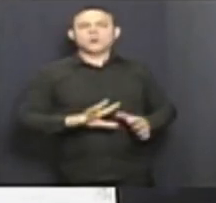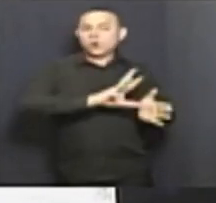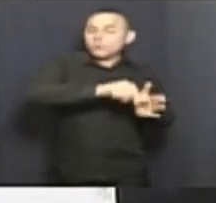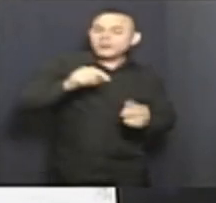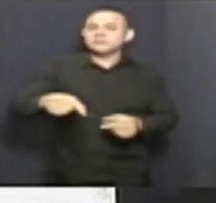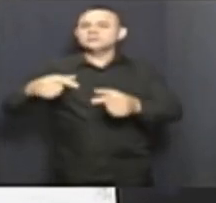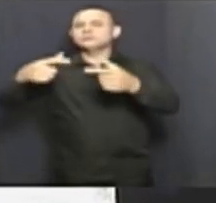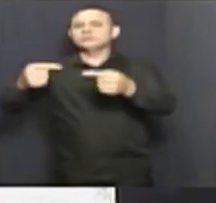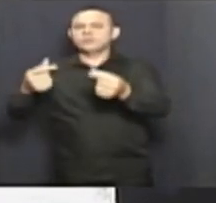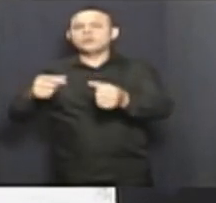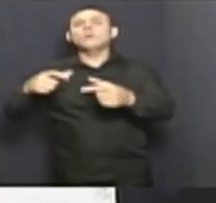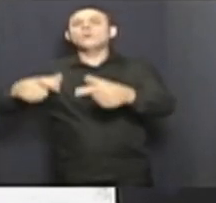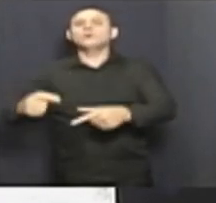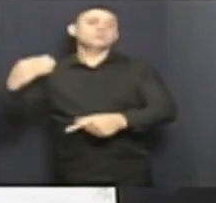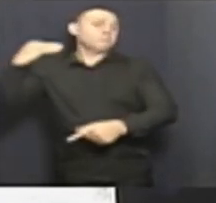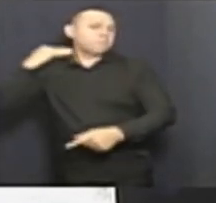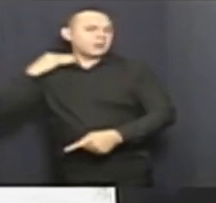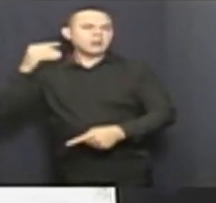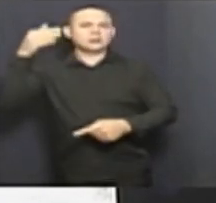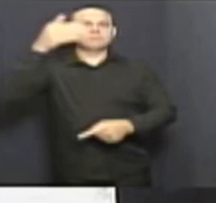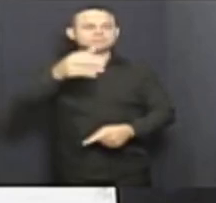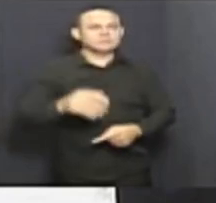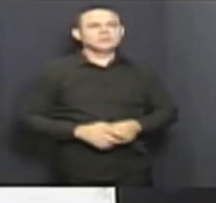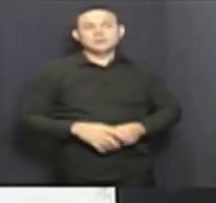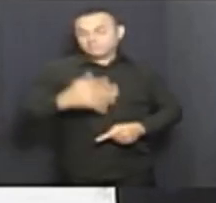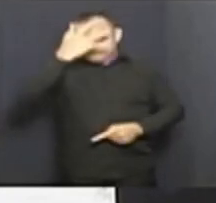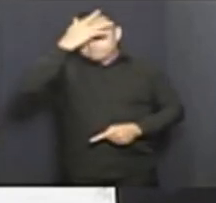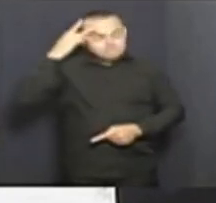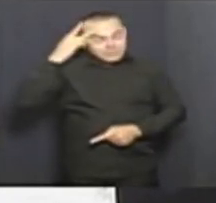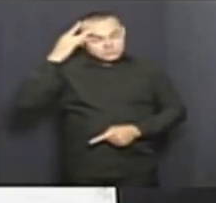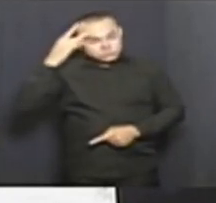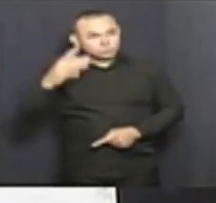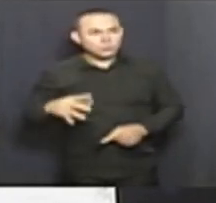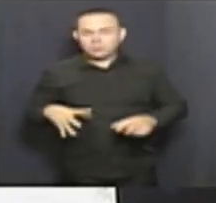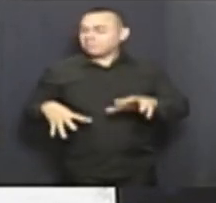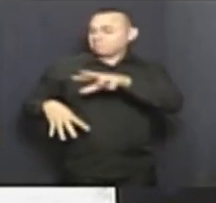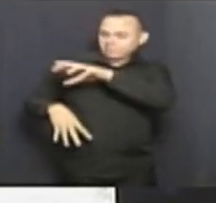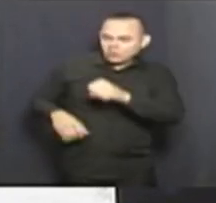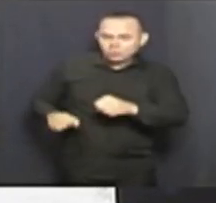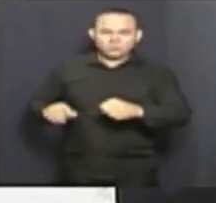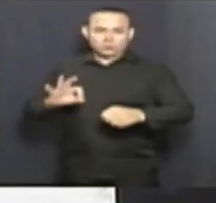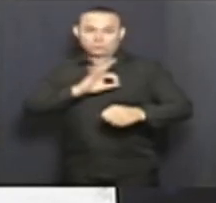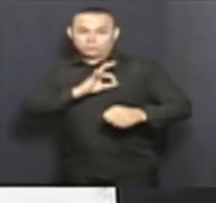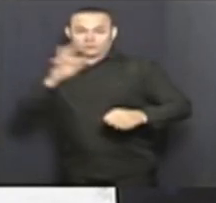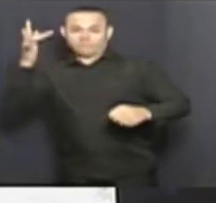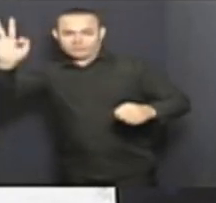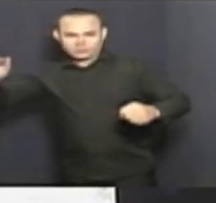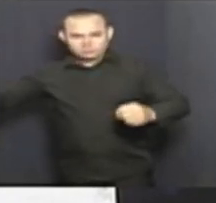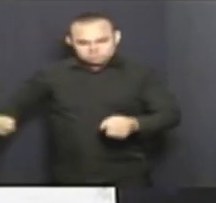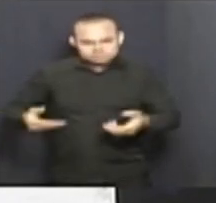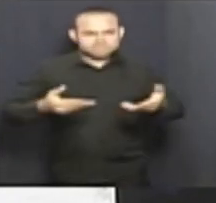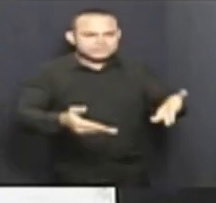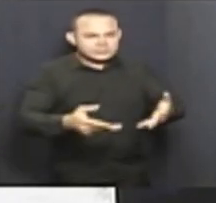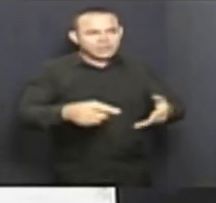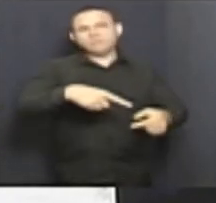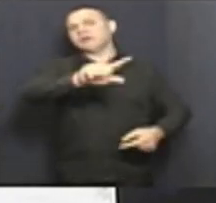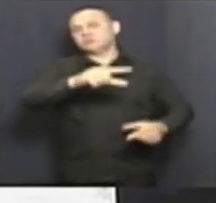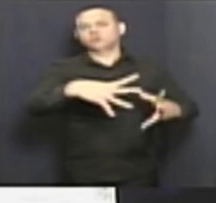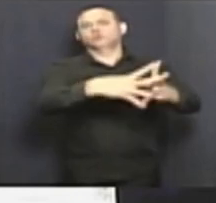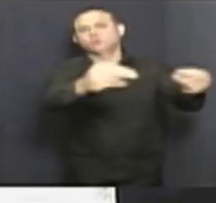desviou-se dinheiro sim que era entregue ao funcionário pela polícia federal ele não juntava não juntava o